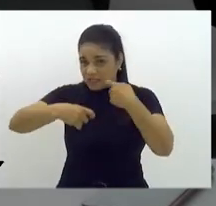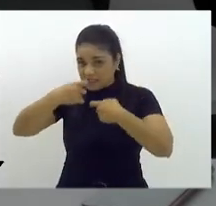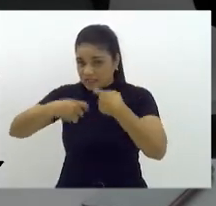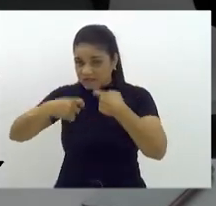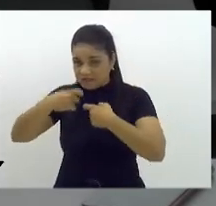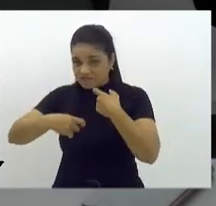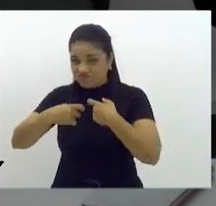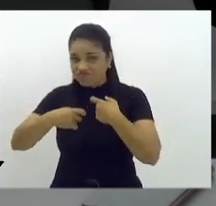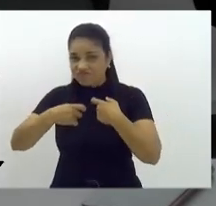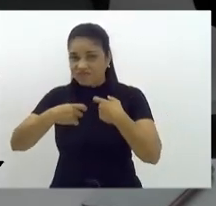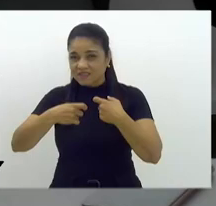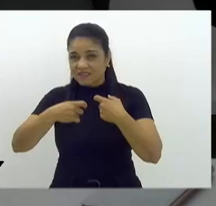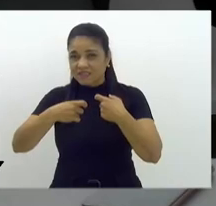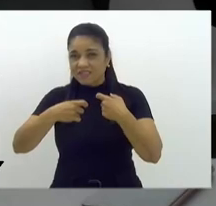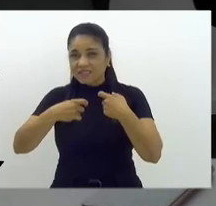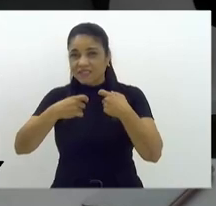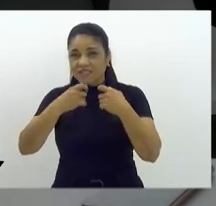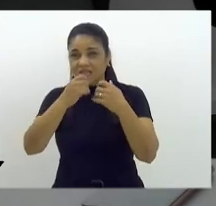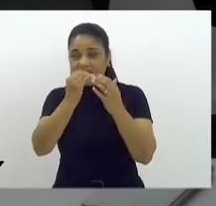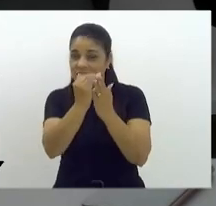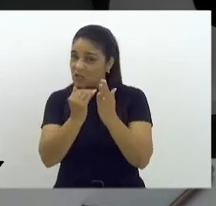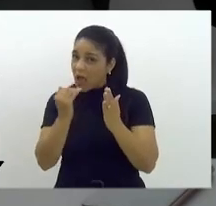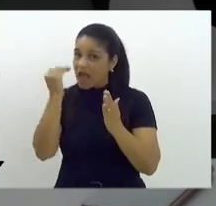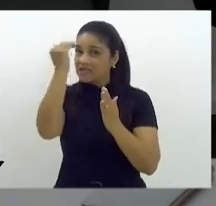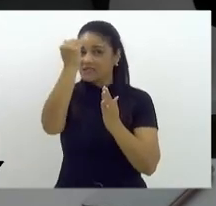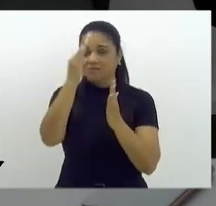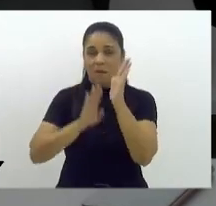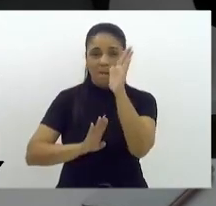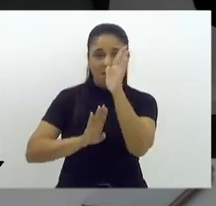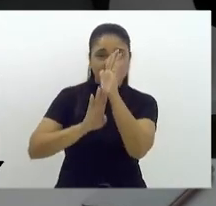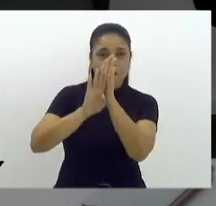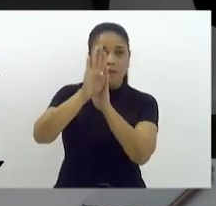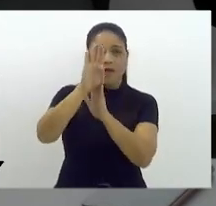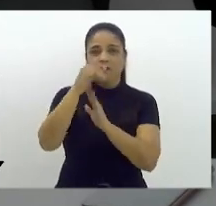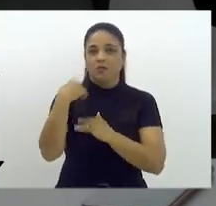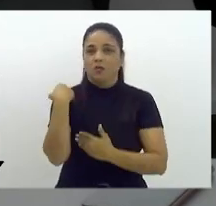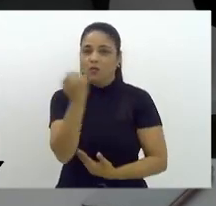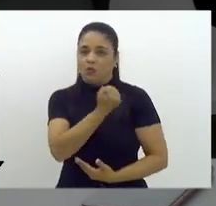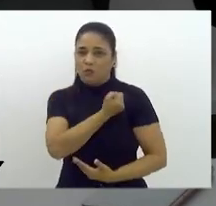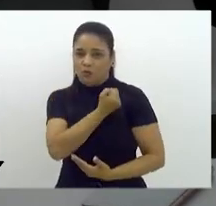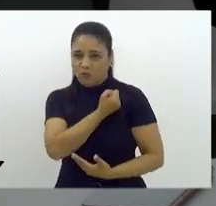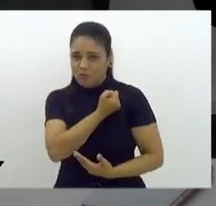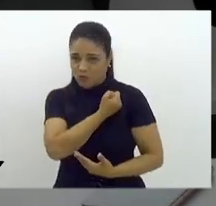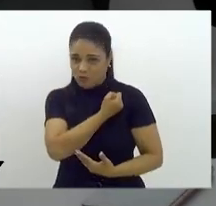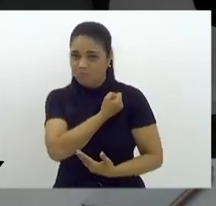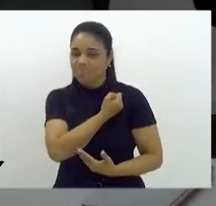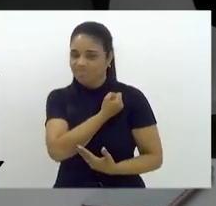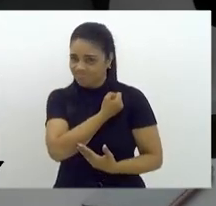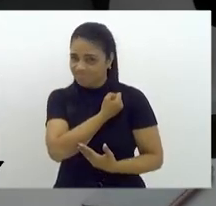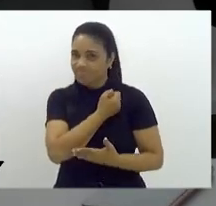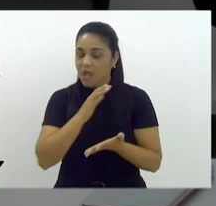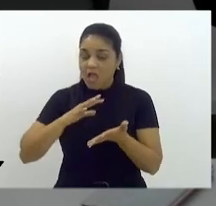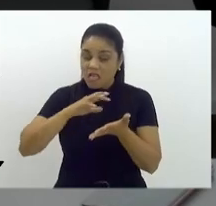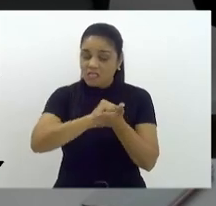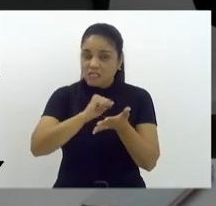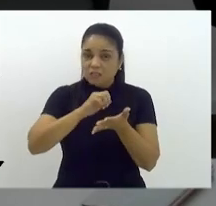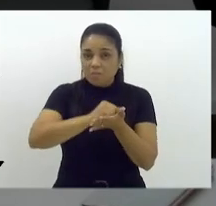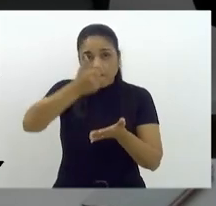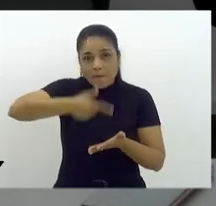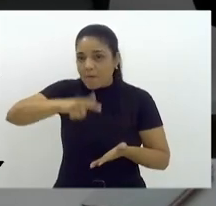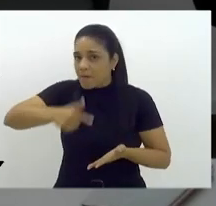tem eles estão no patamar um pouco acima desse que tá sendo colocado aqui eles cresceram muito o registro desses